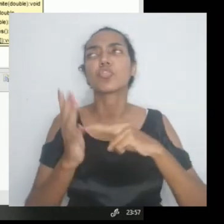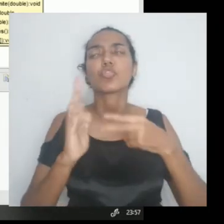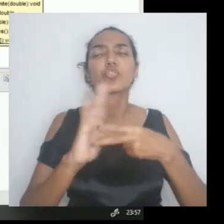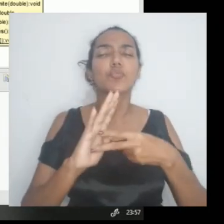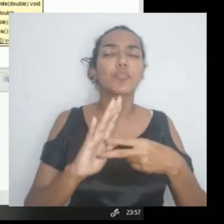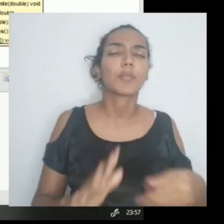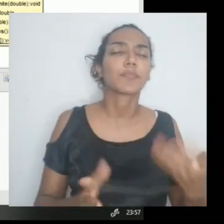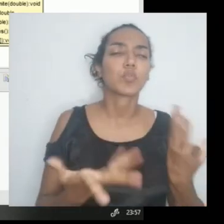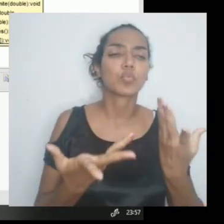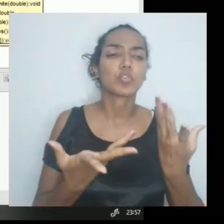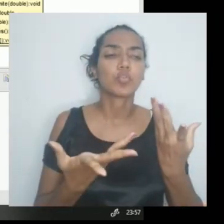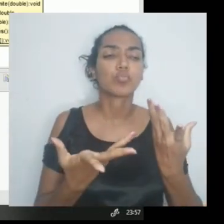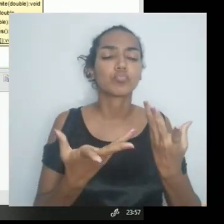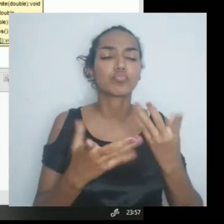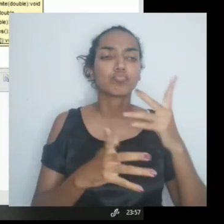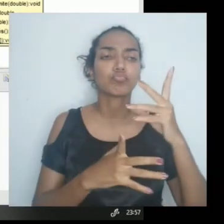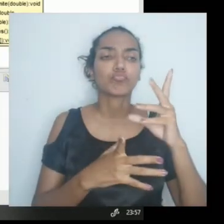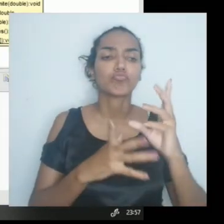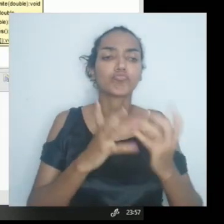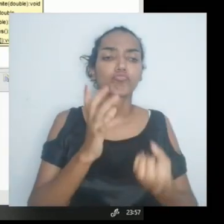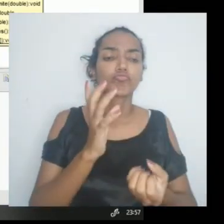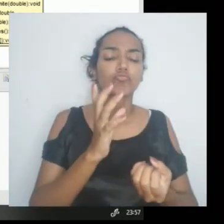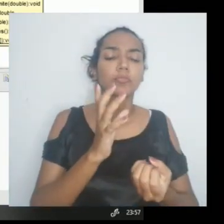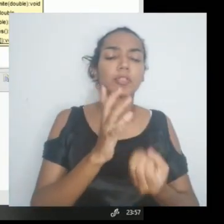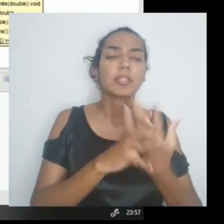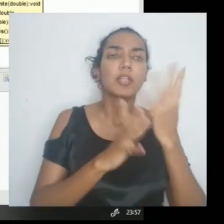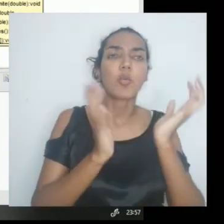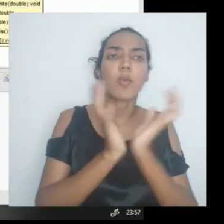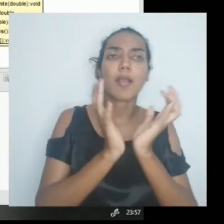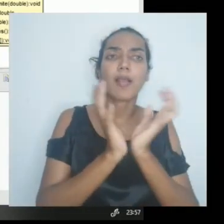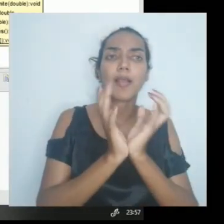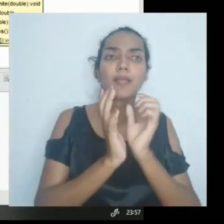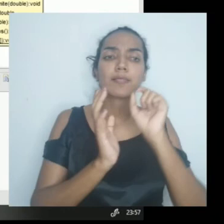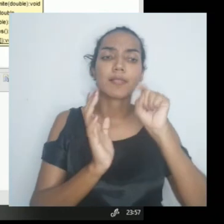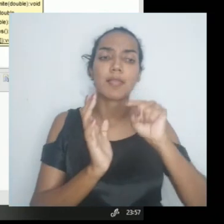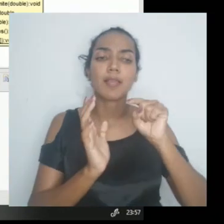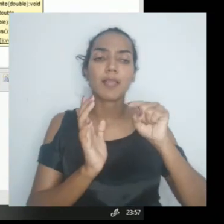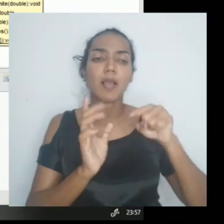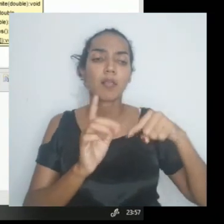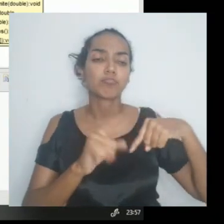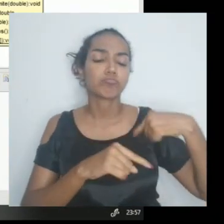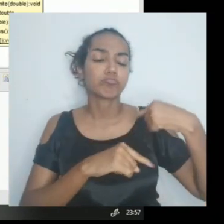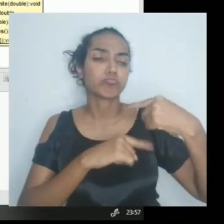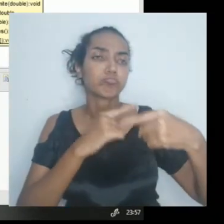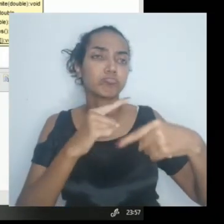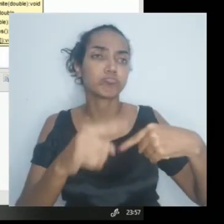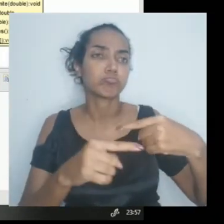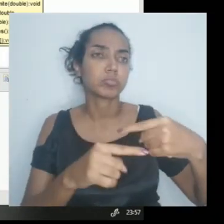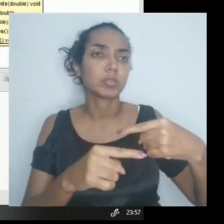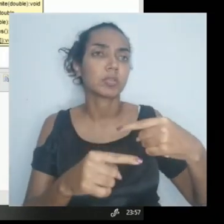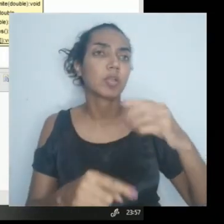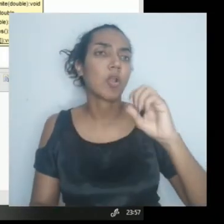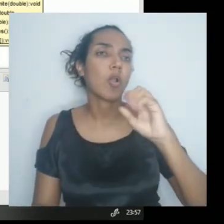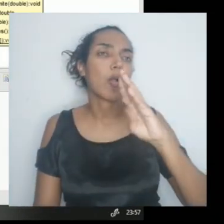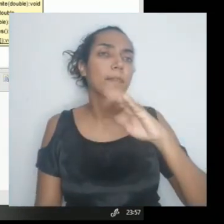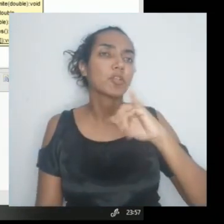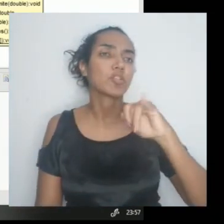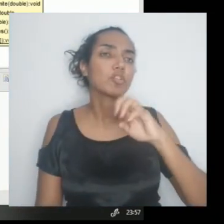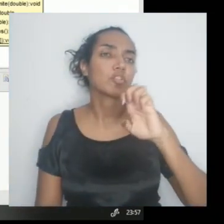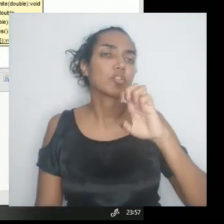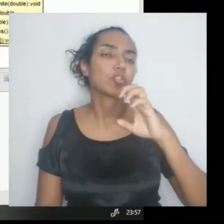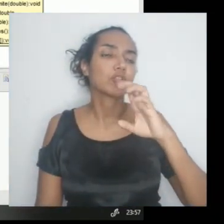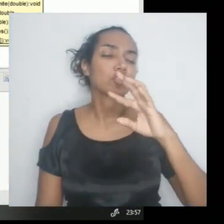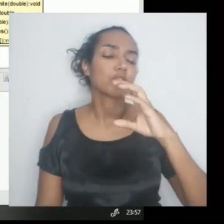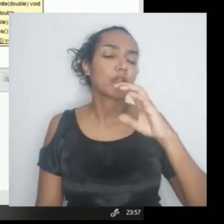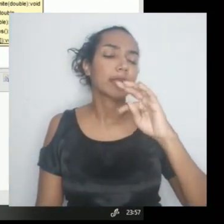de Object. Então, a classe conta, por exemplo, aqui não está herdando de ninguém, mas na verdade ela faz isso aqui.